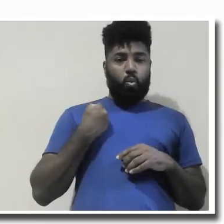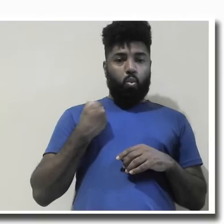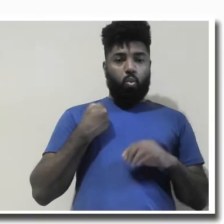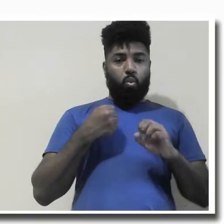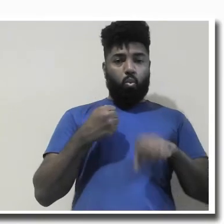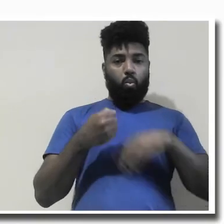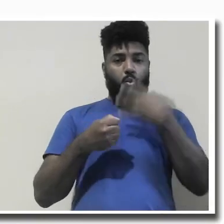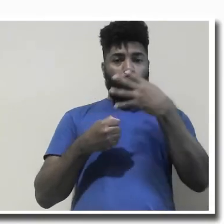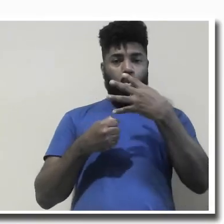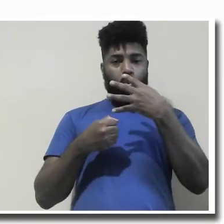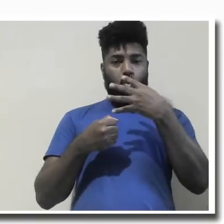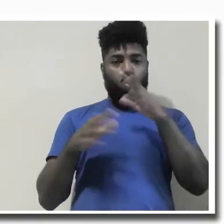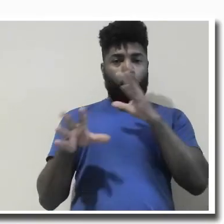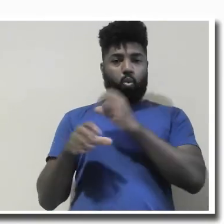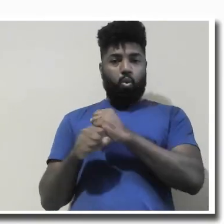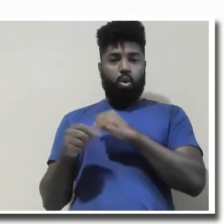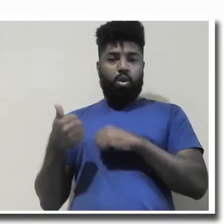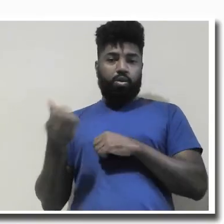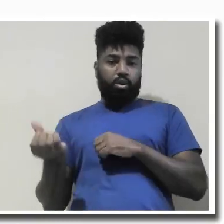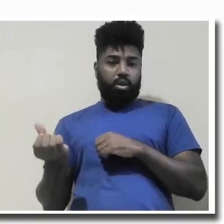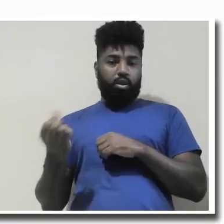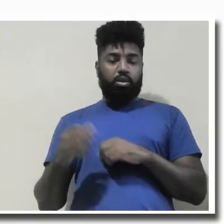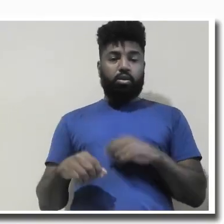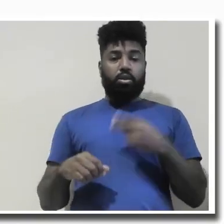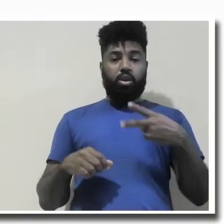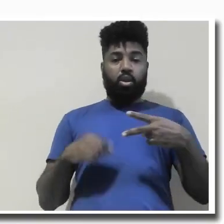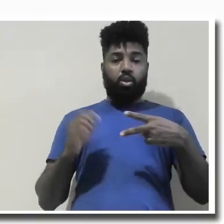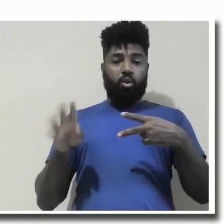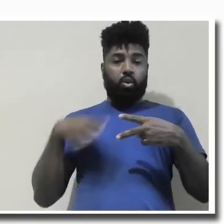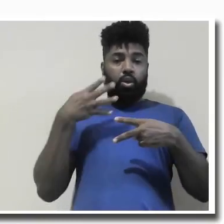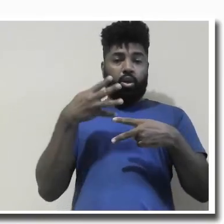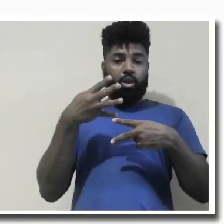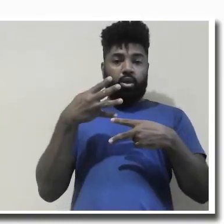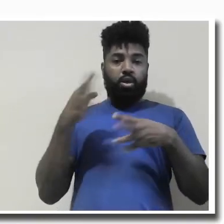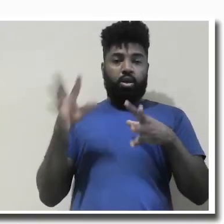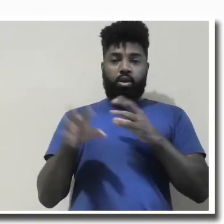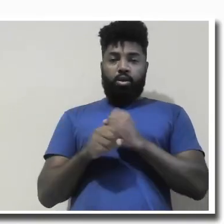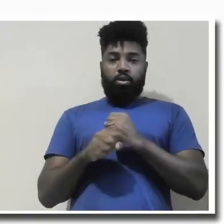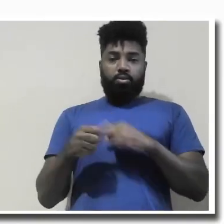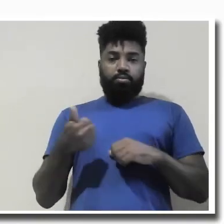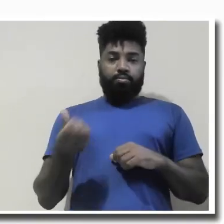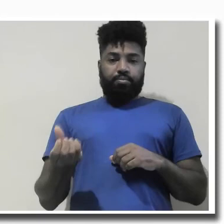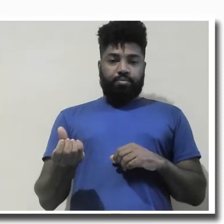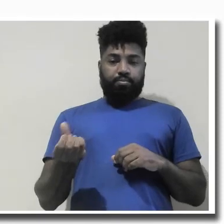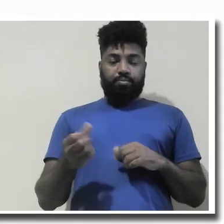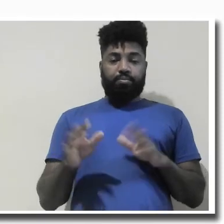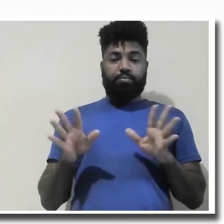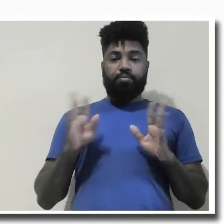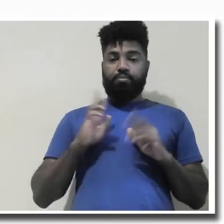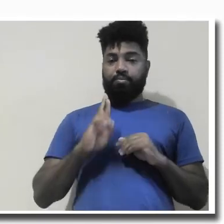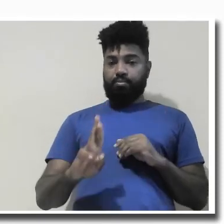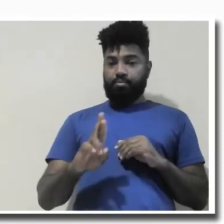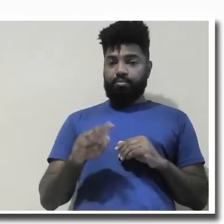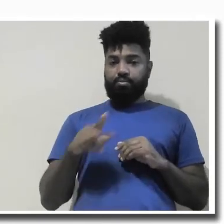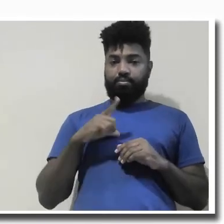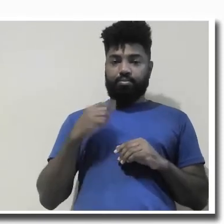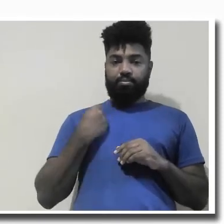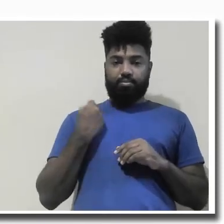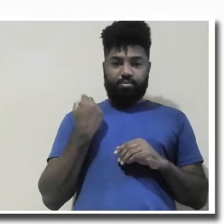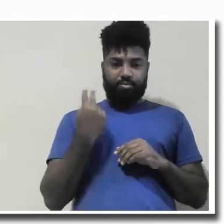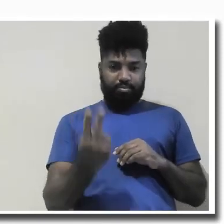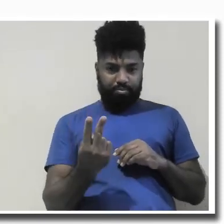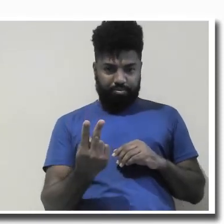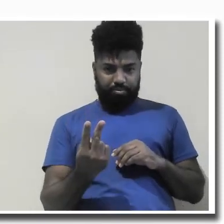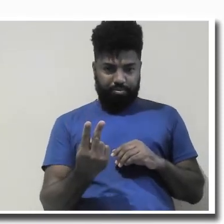16. Como 2 elevado a 4 dá 16, então o resultado é 2.